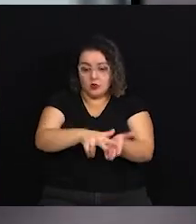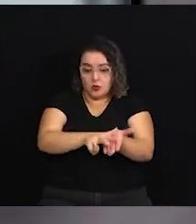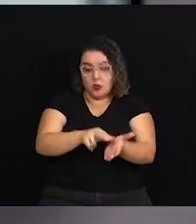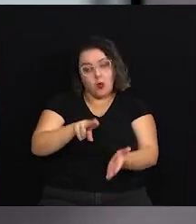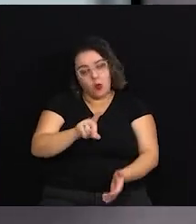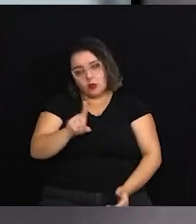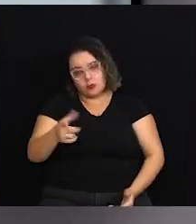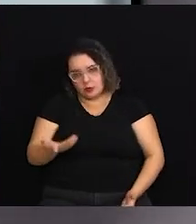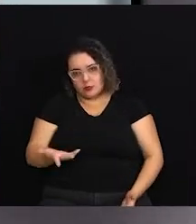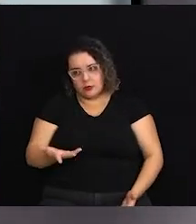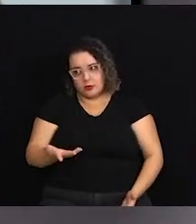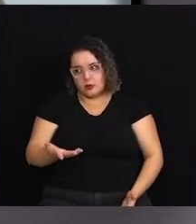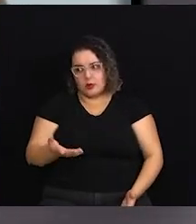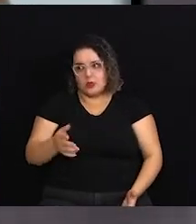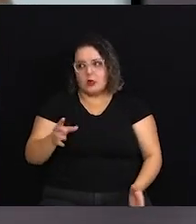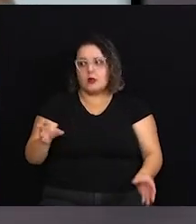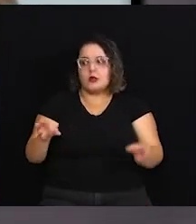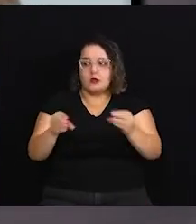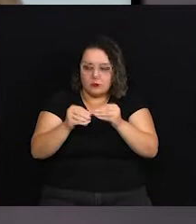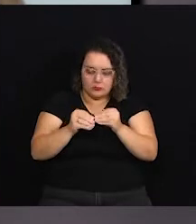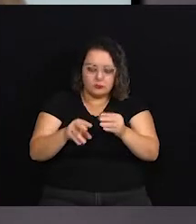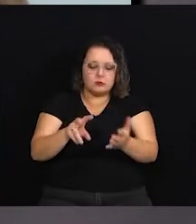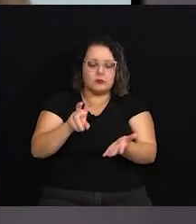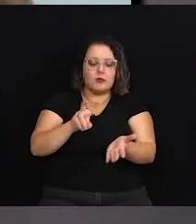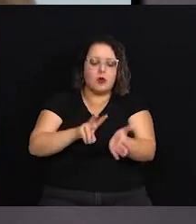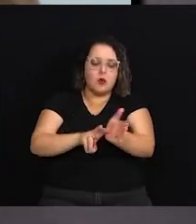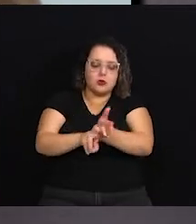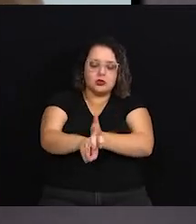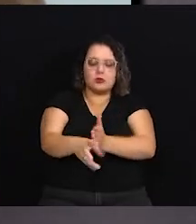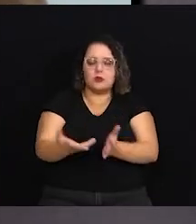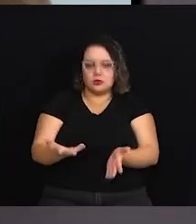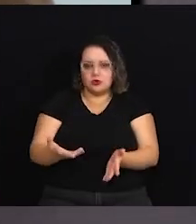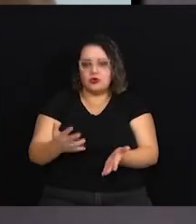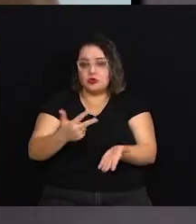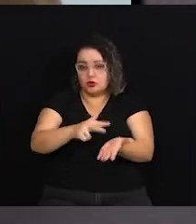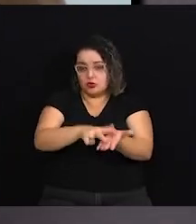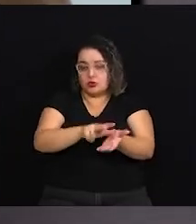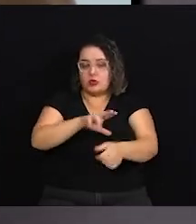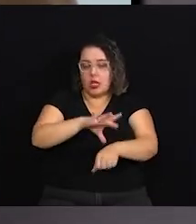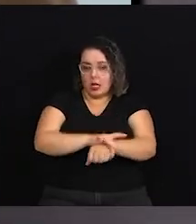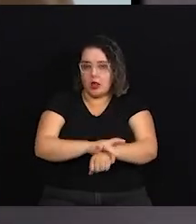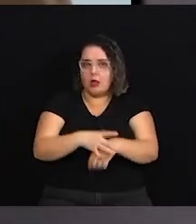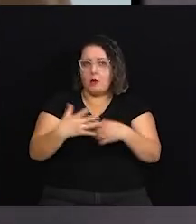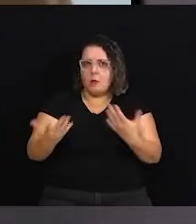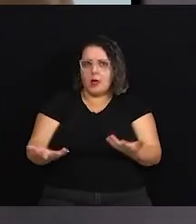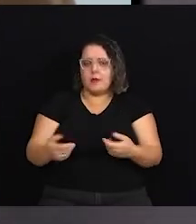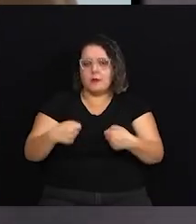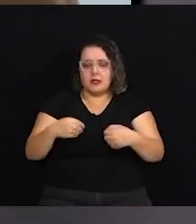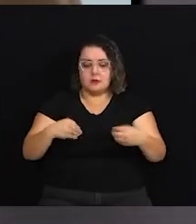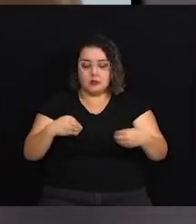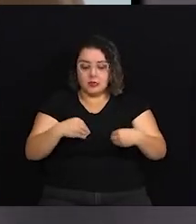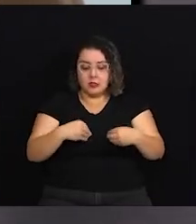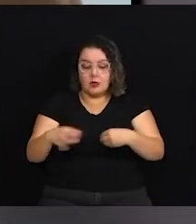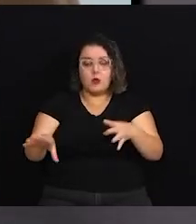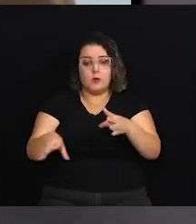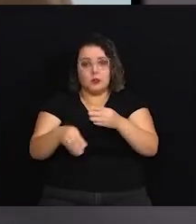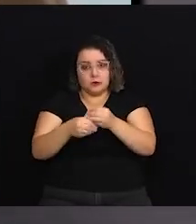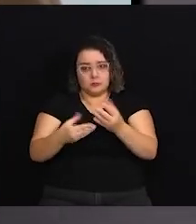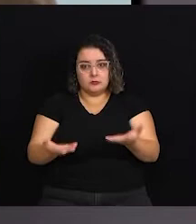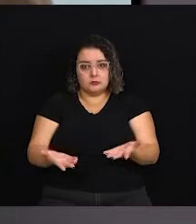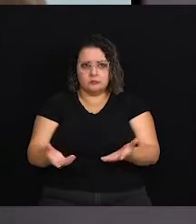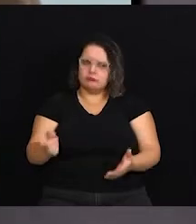convulsão e assim fechar o diagnóstico de epilepsia muitas vezes pessoal são alma e preciso fazer exames